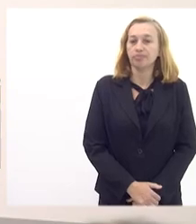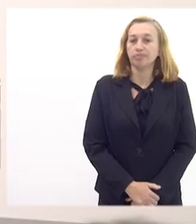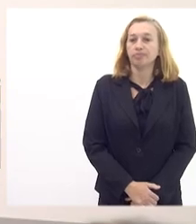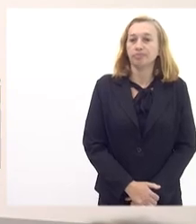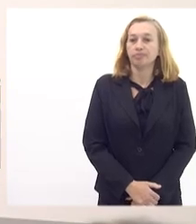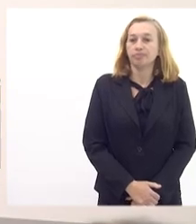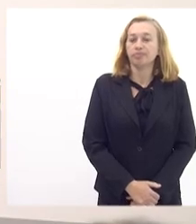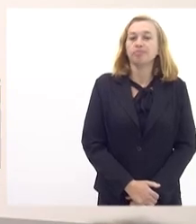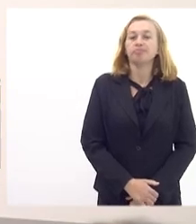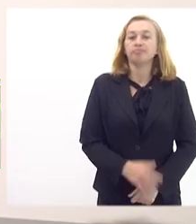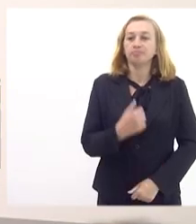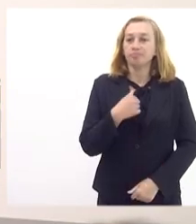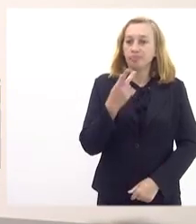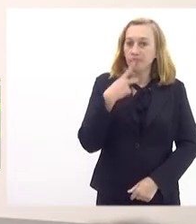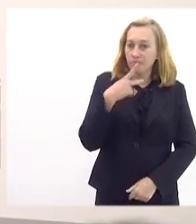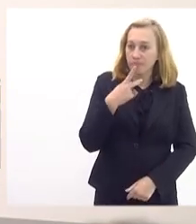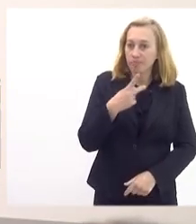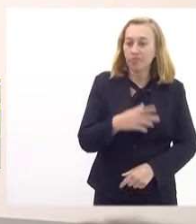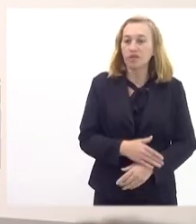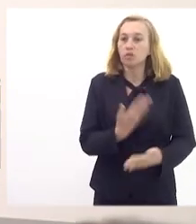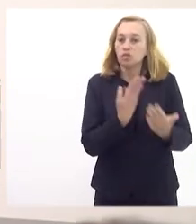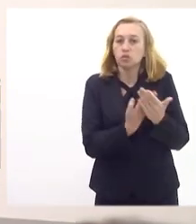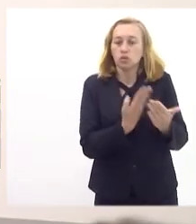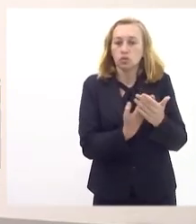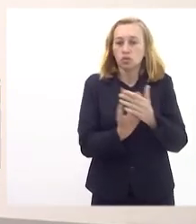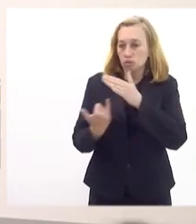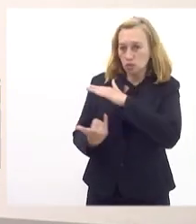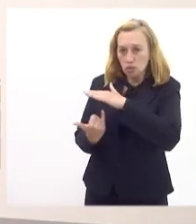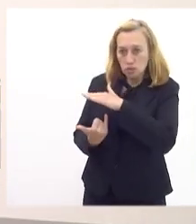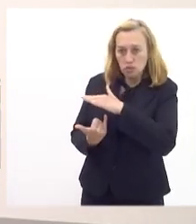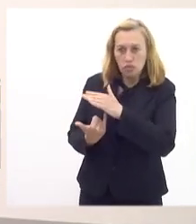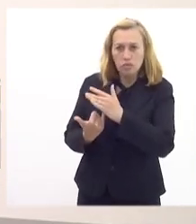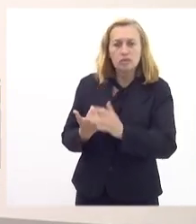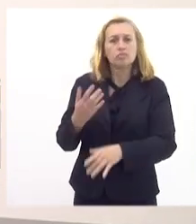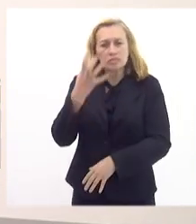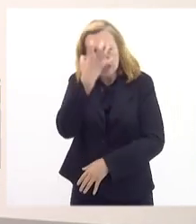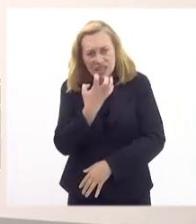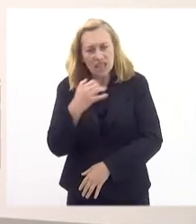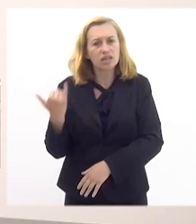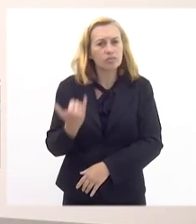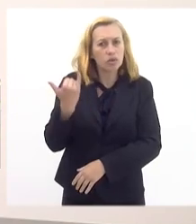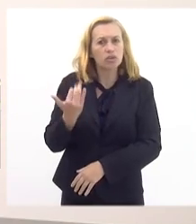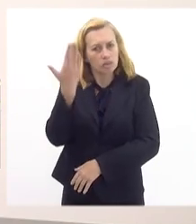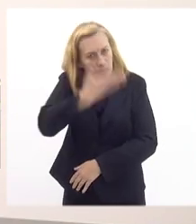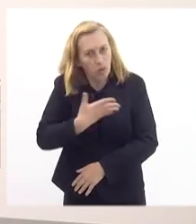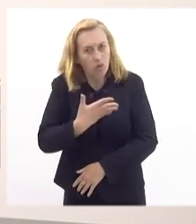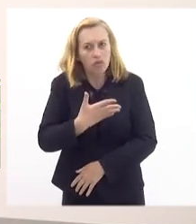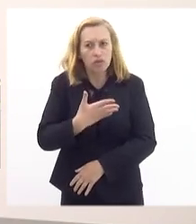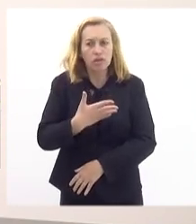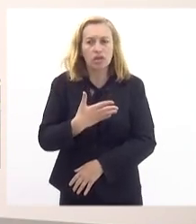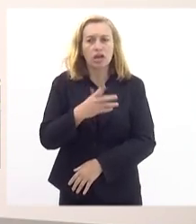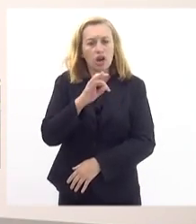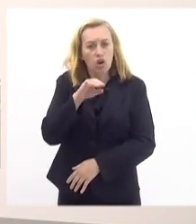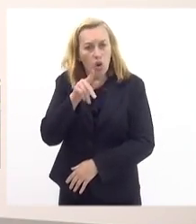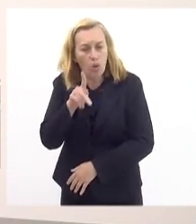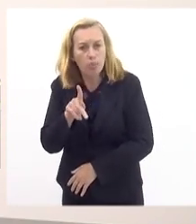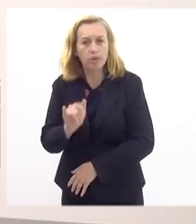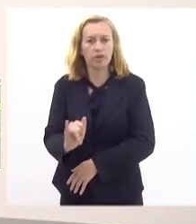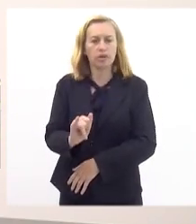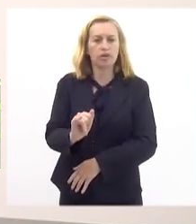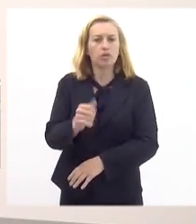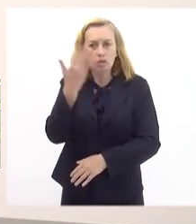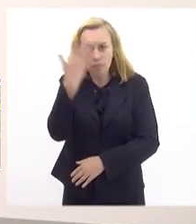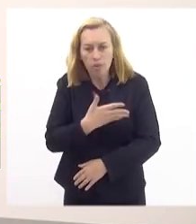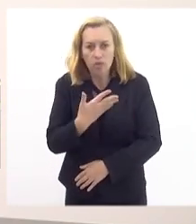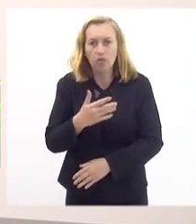aérea eu tô citando estudos feitos por instituições extremamente sérias que comprovam isso a cop comprovou isso